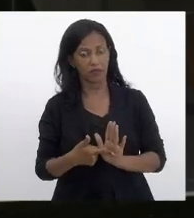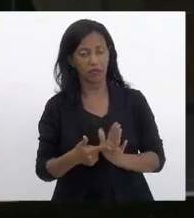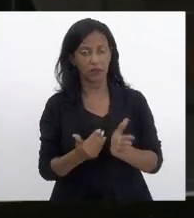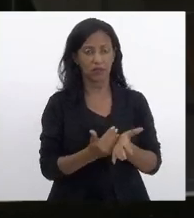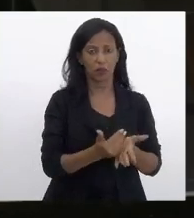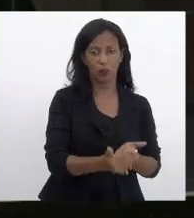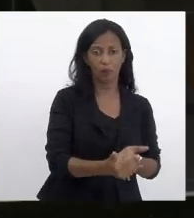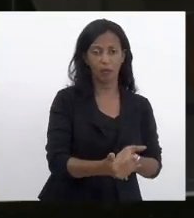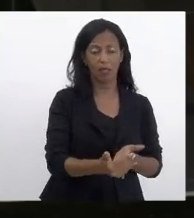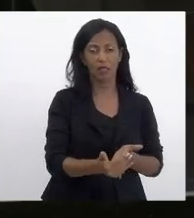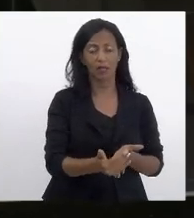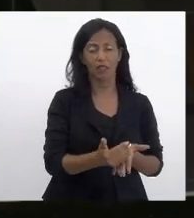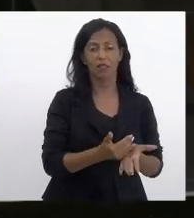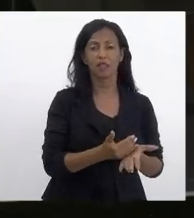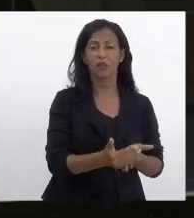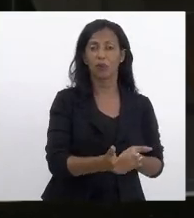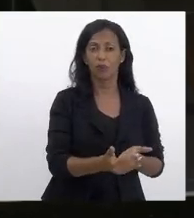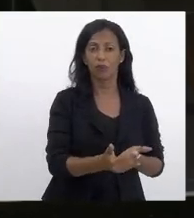que tem que iniciar